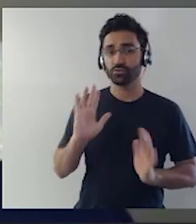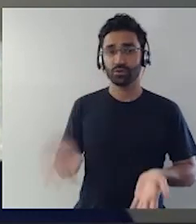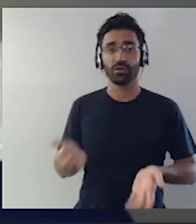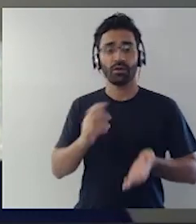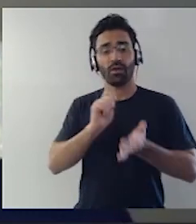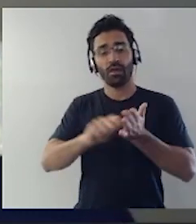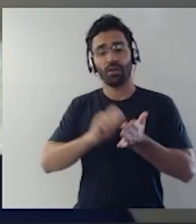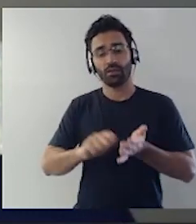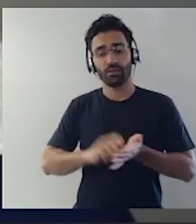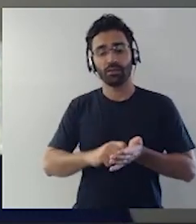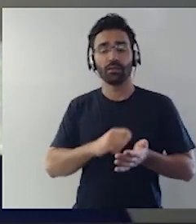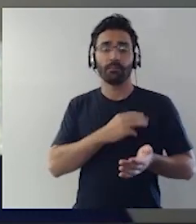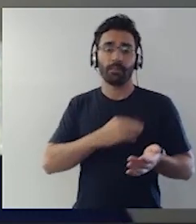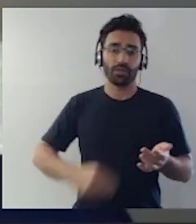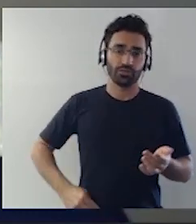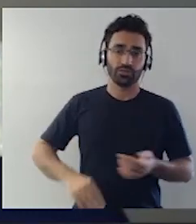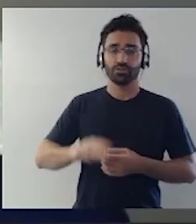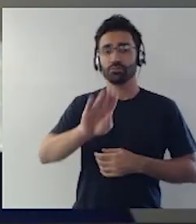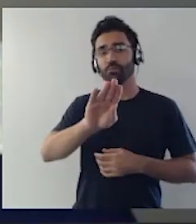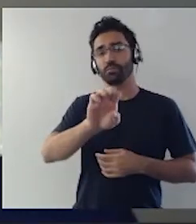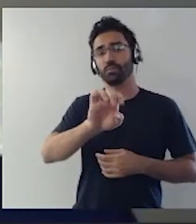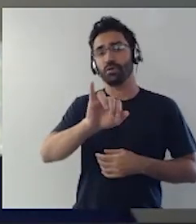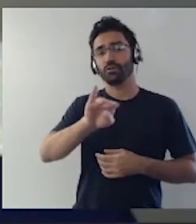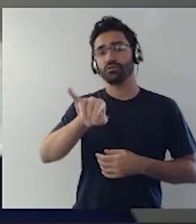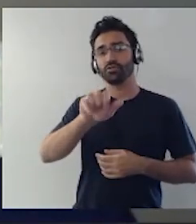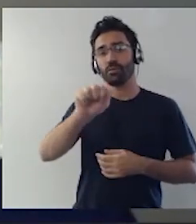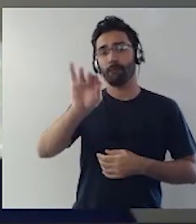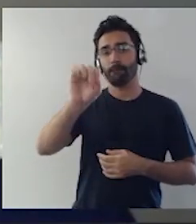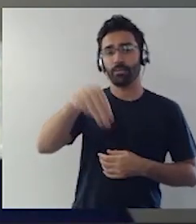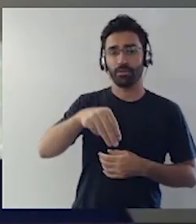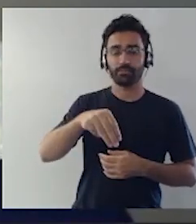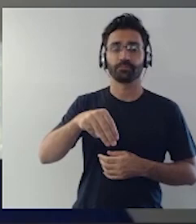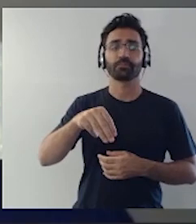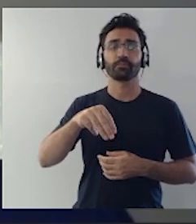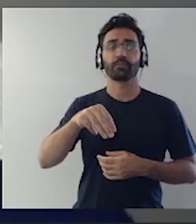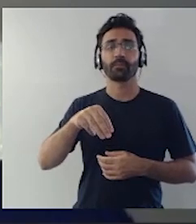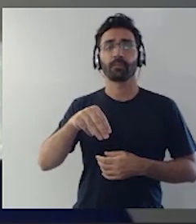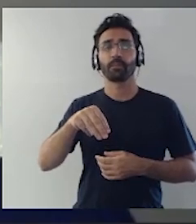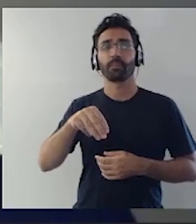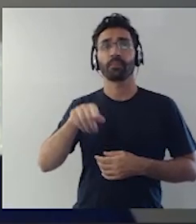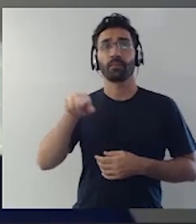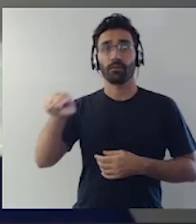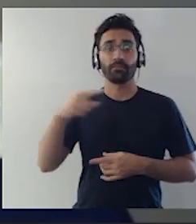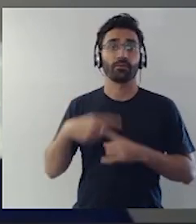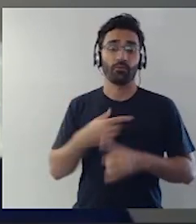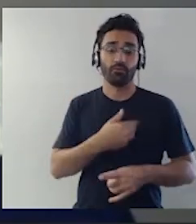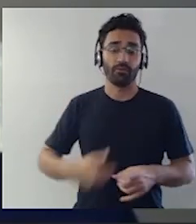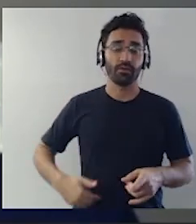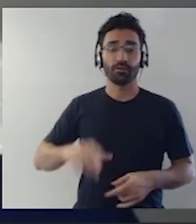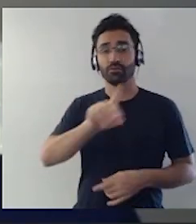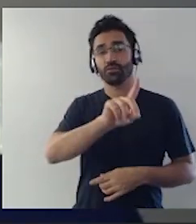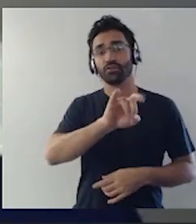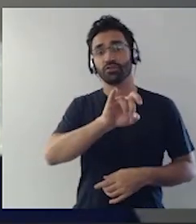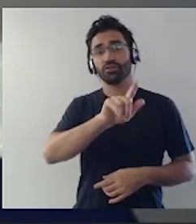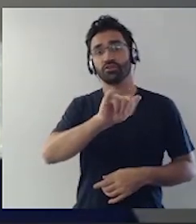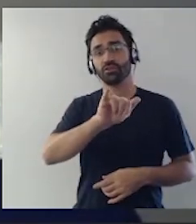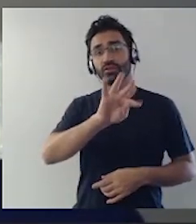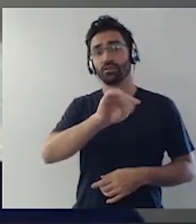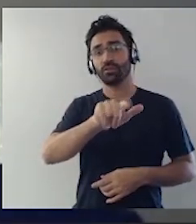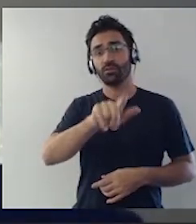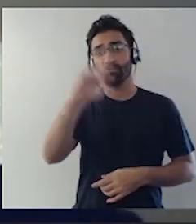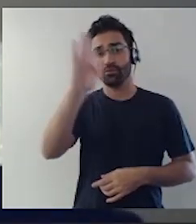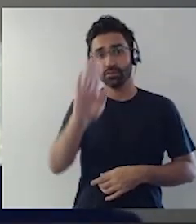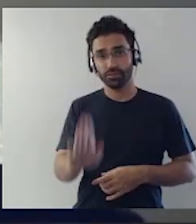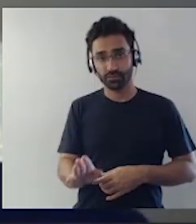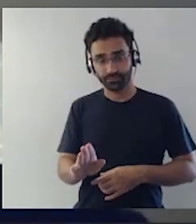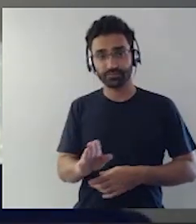Benjamin Zimler, que implanta a fórceps do governo digital no Brasil. Esse princípio de